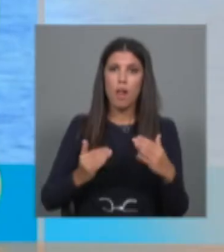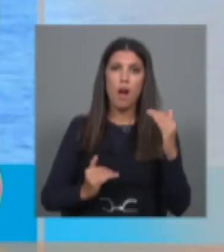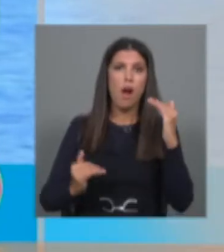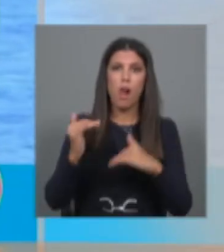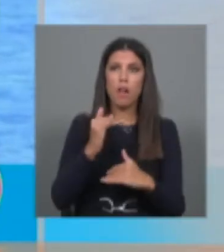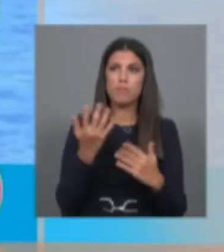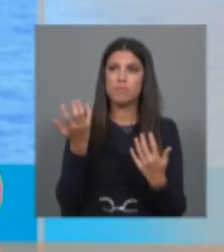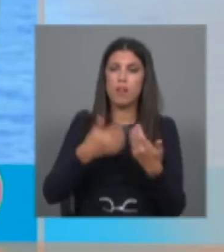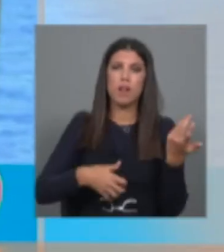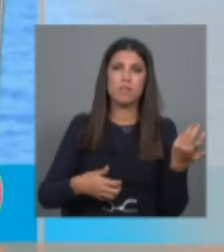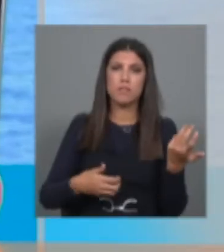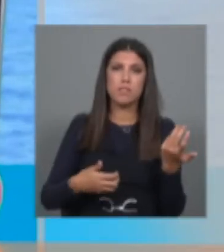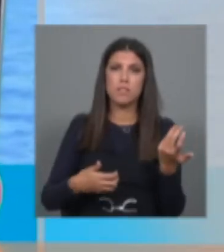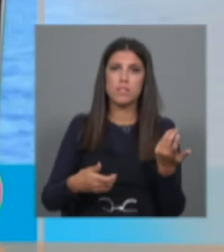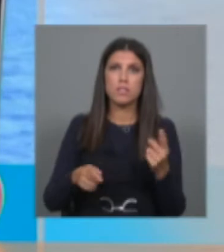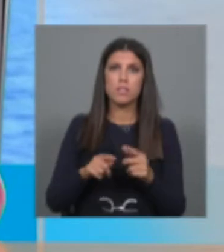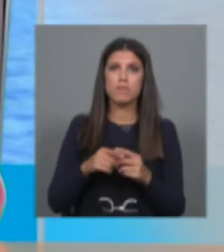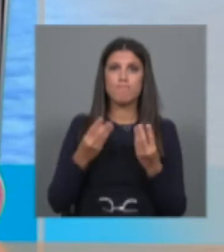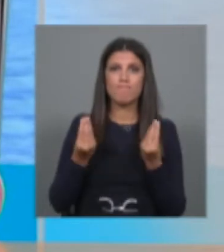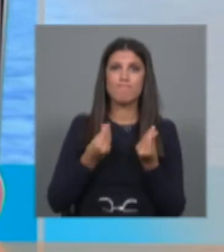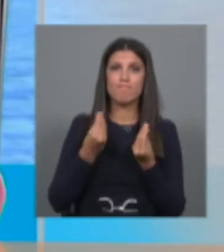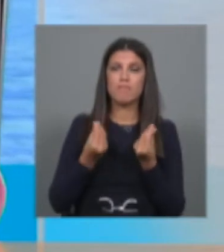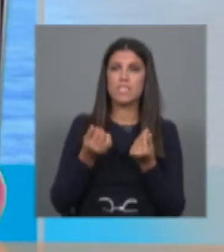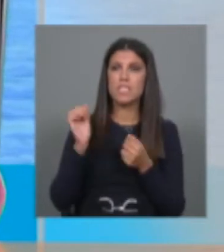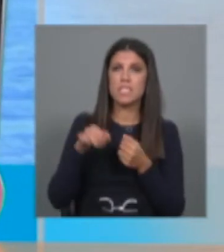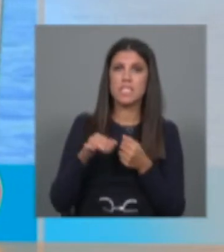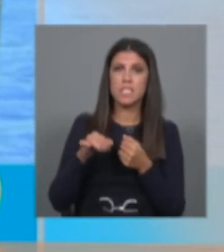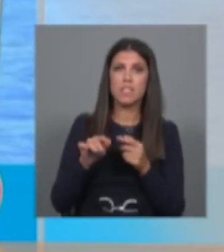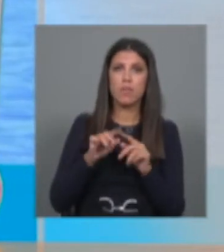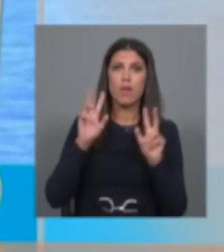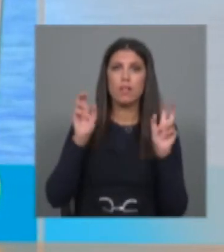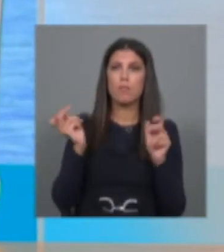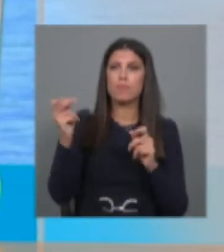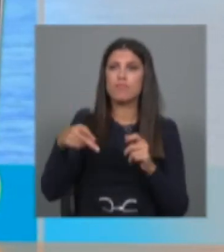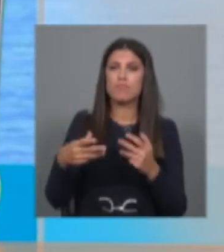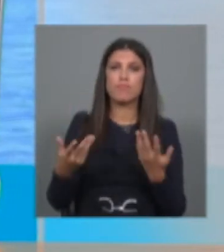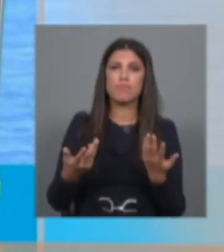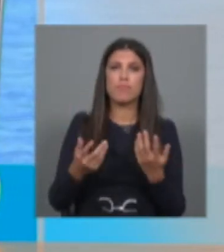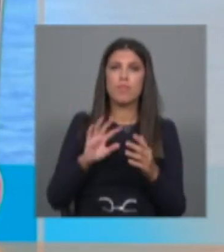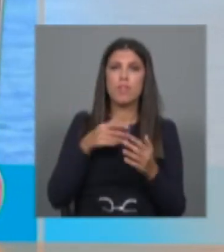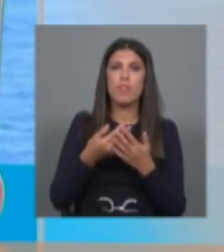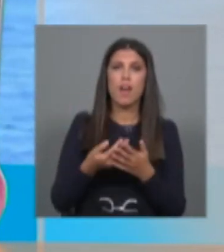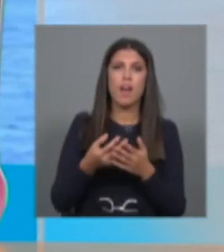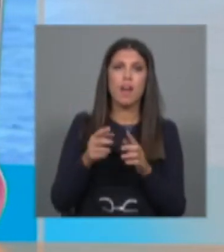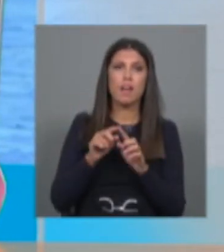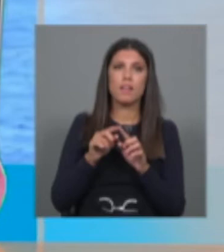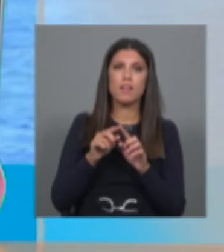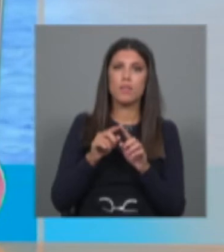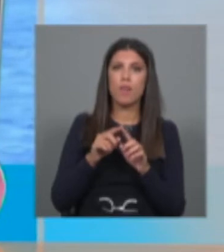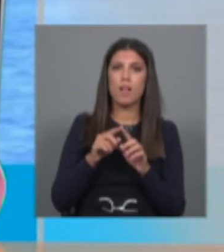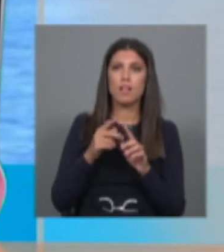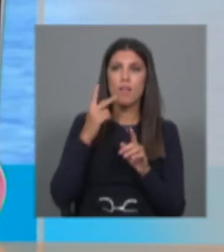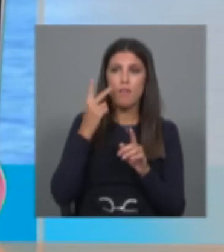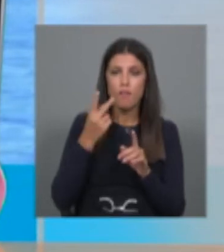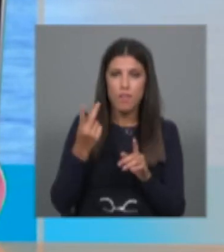sim, que parece bastante desadequado e dá um sinal de desvalorização da vida